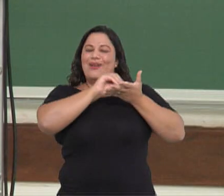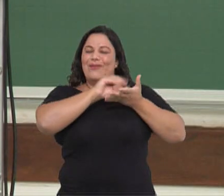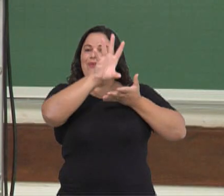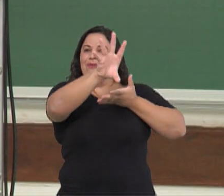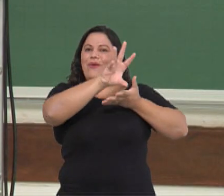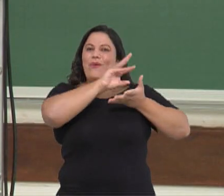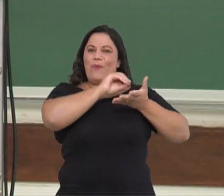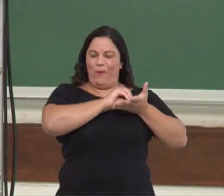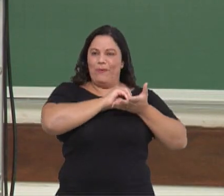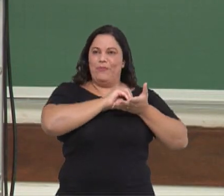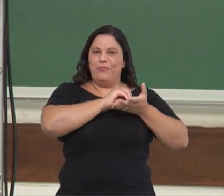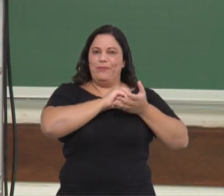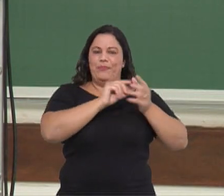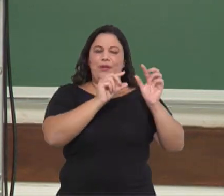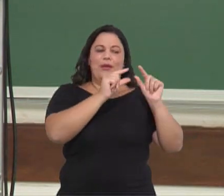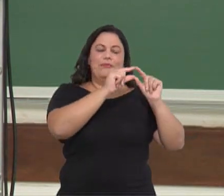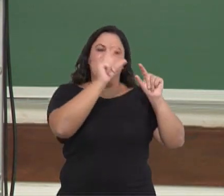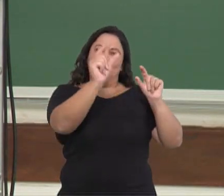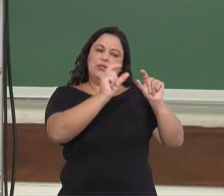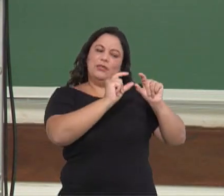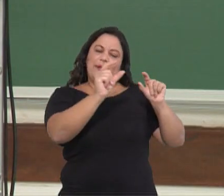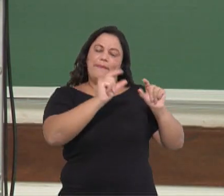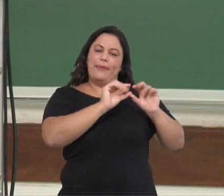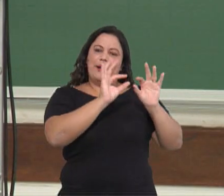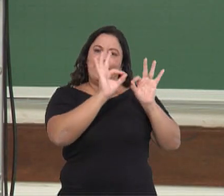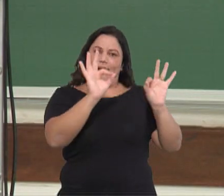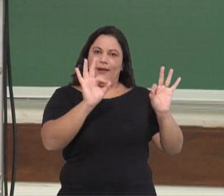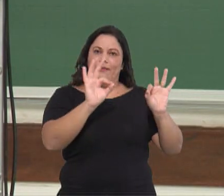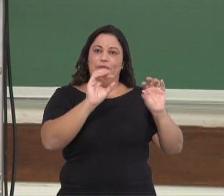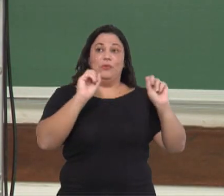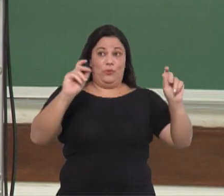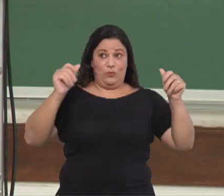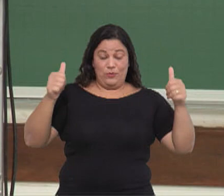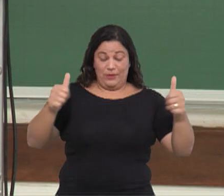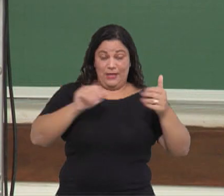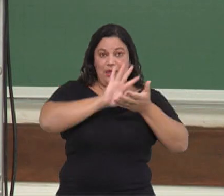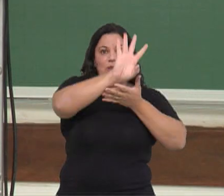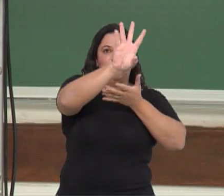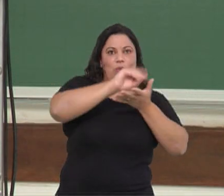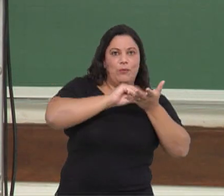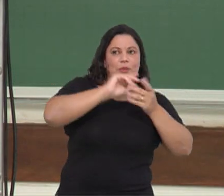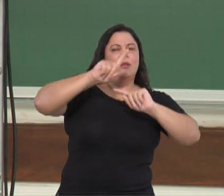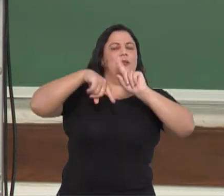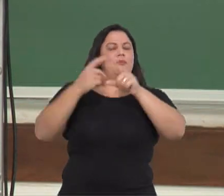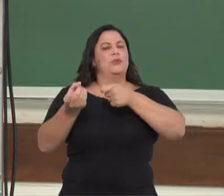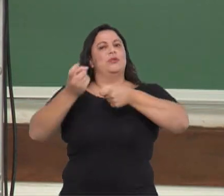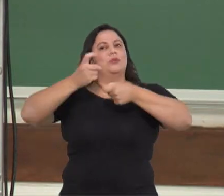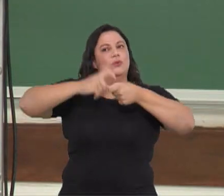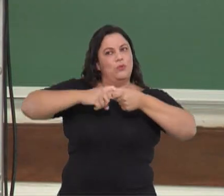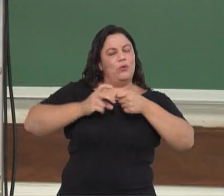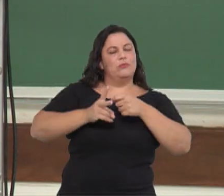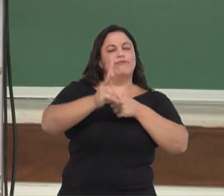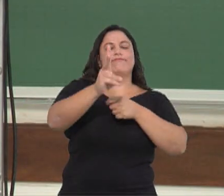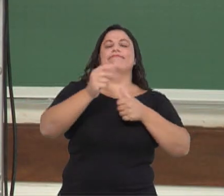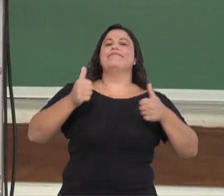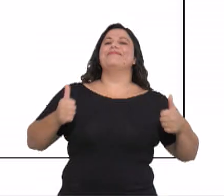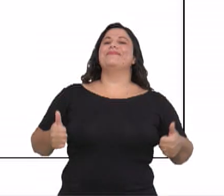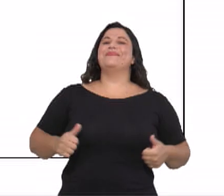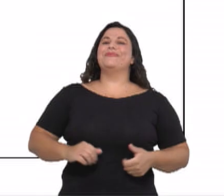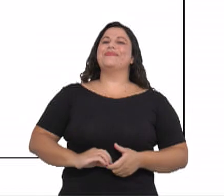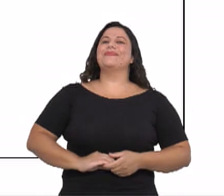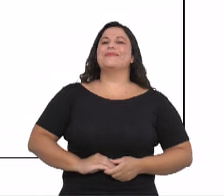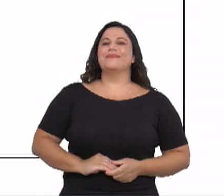o monossílabo, tá? E a gente já volta para dar continuidade na nossa atividade.